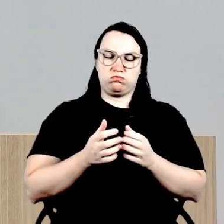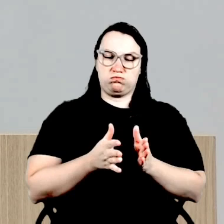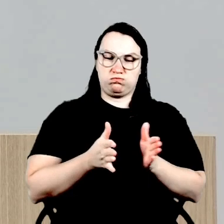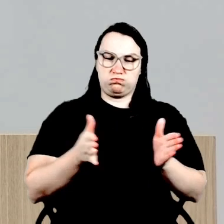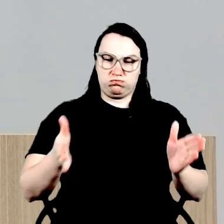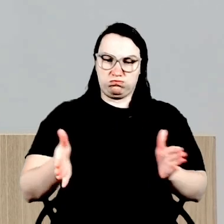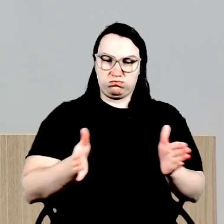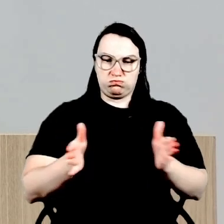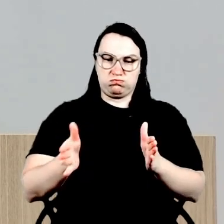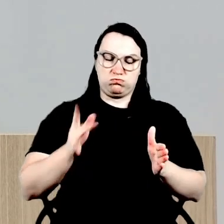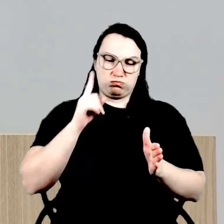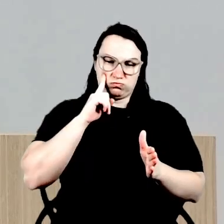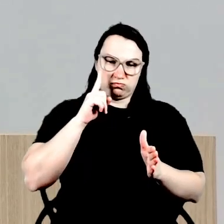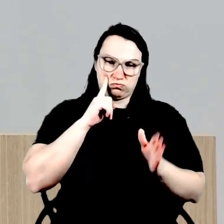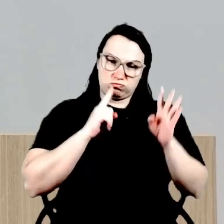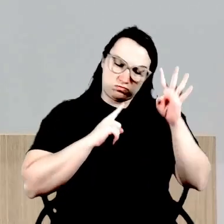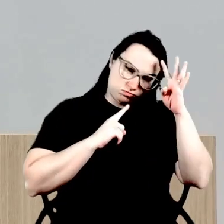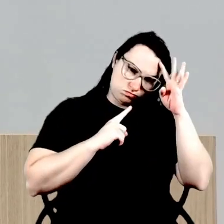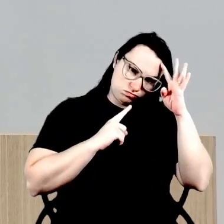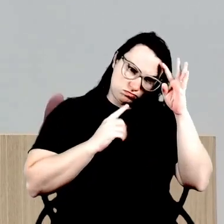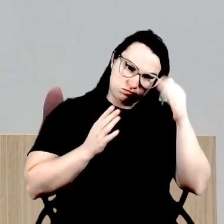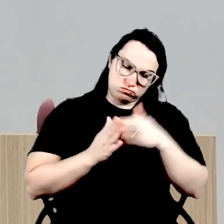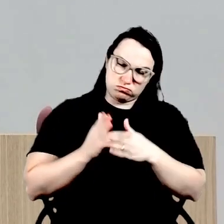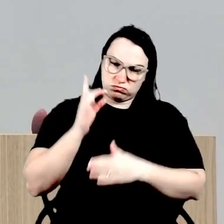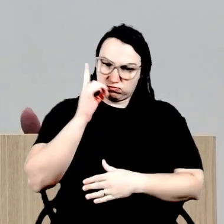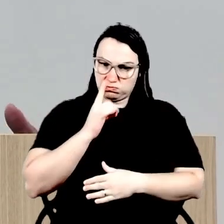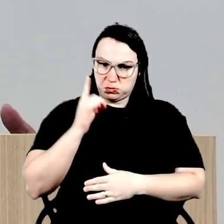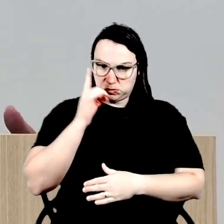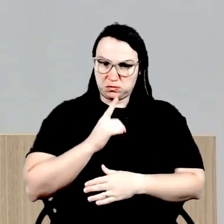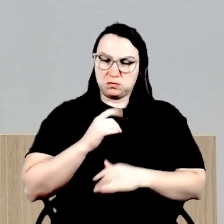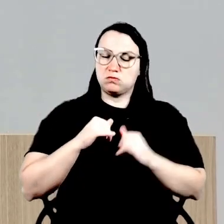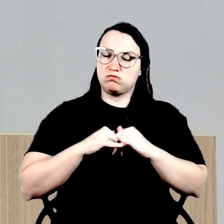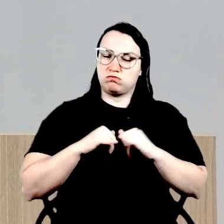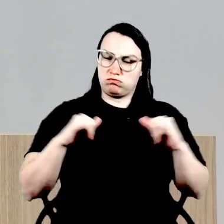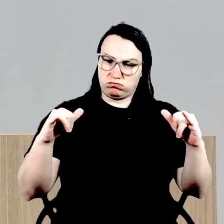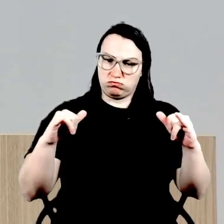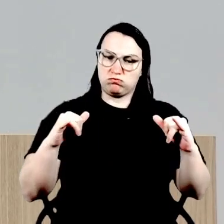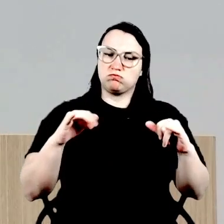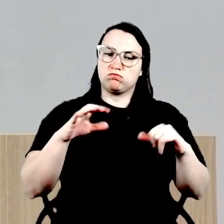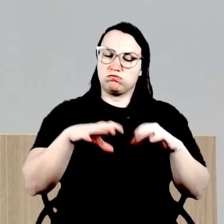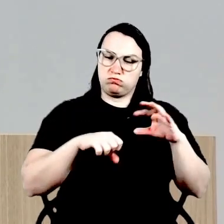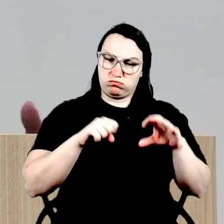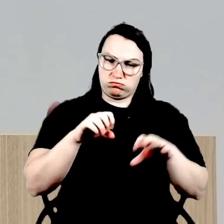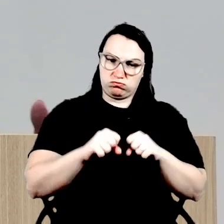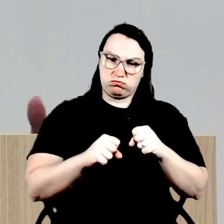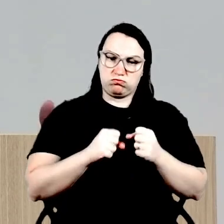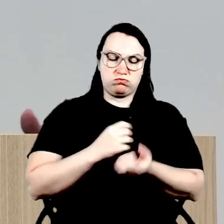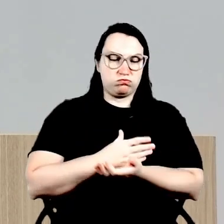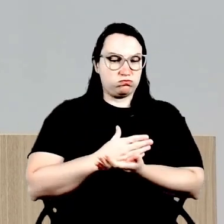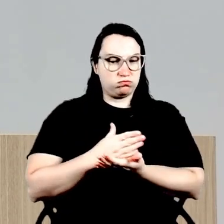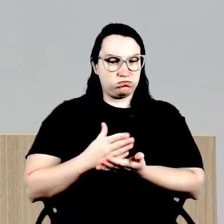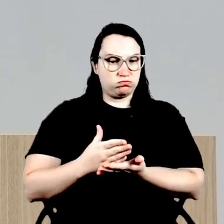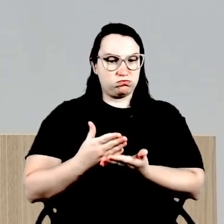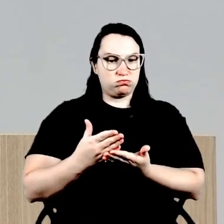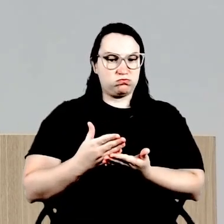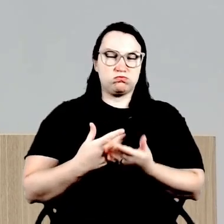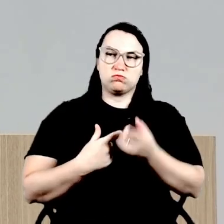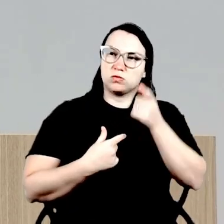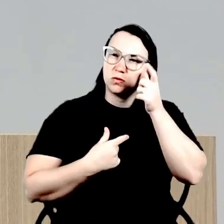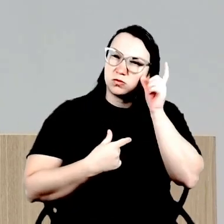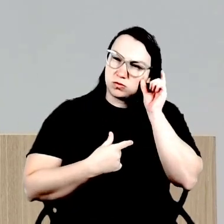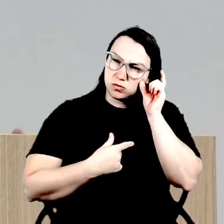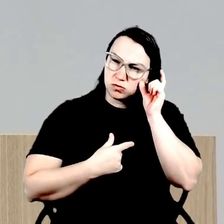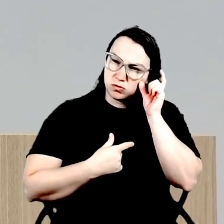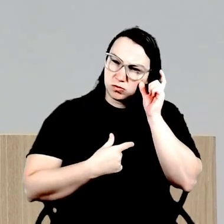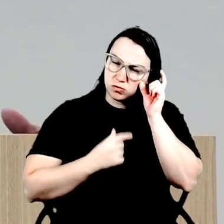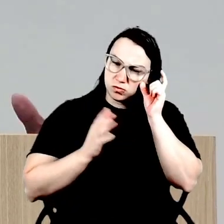esses dias, da quarta-feira até o domingo. Então, comunico também que as arrecadações, a partir deste momento, né, desde ontem, já